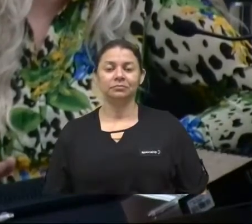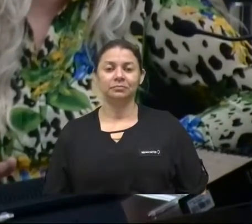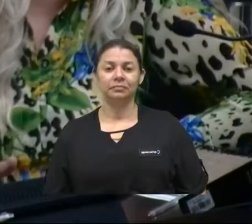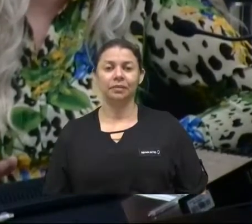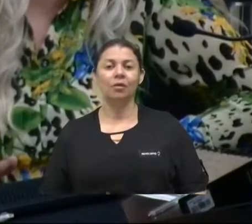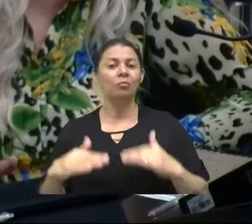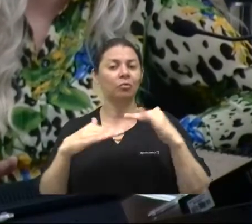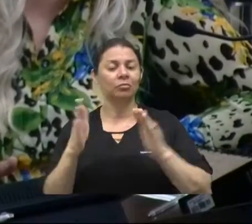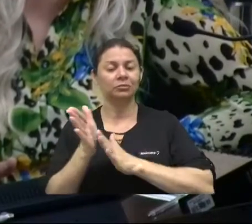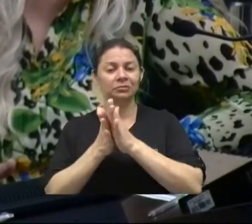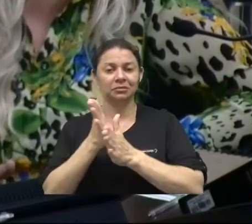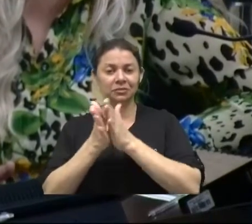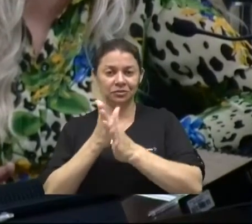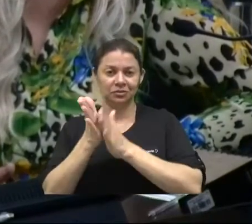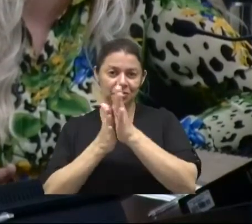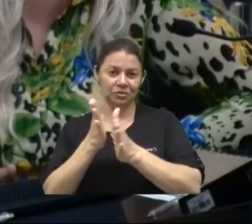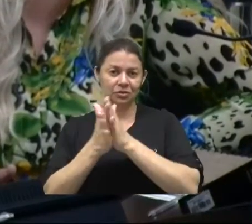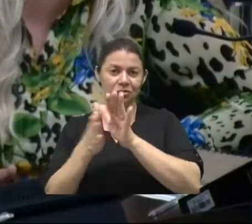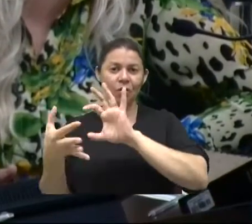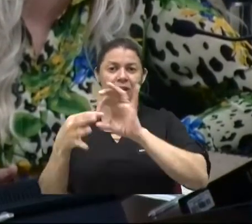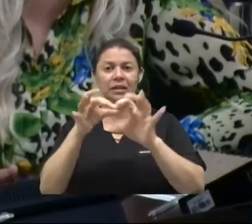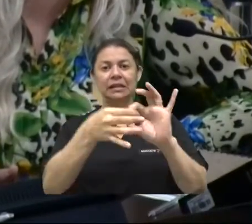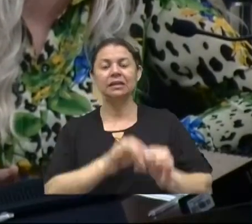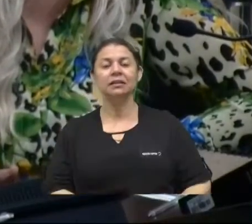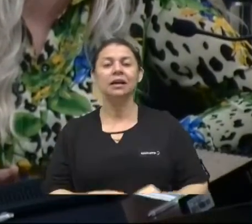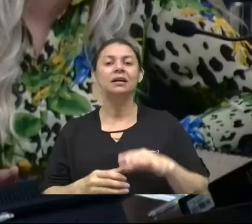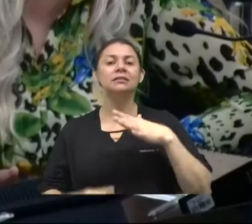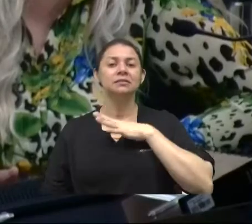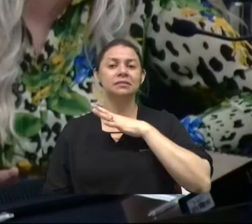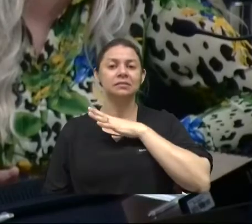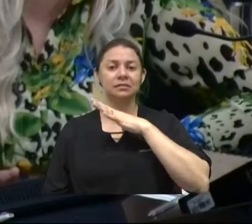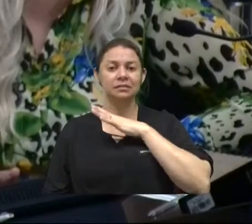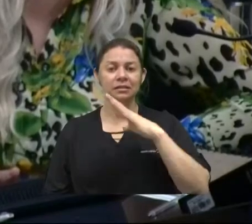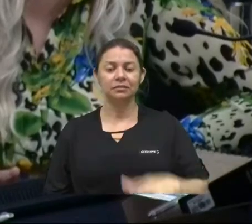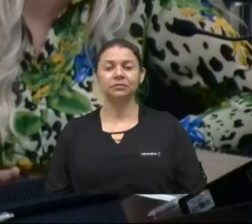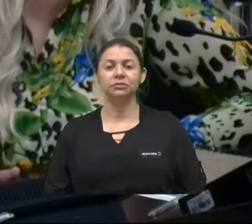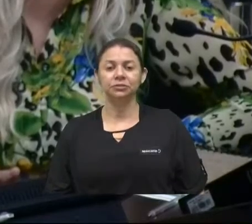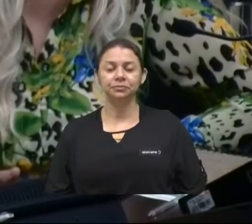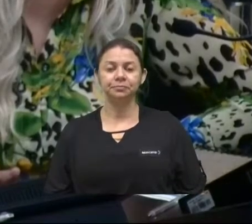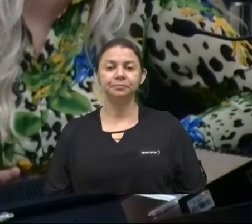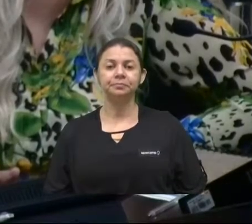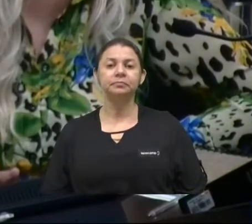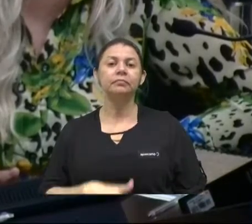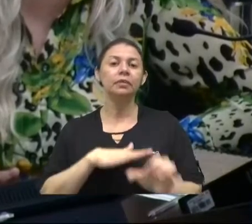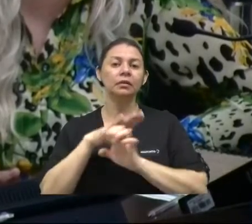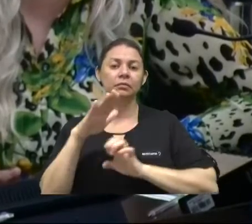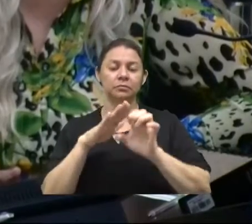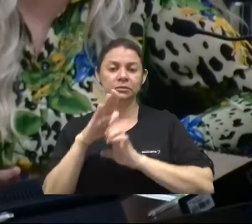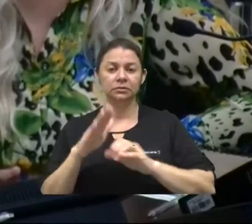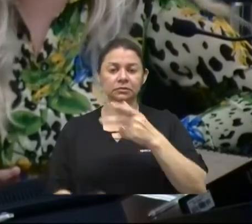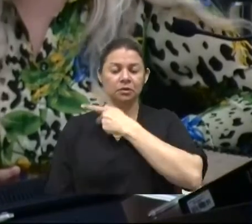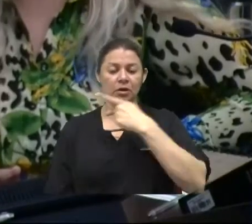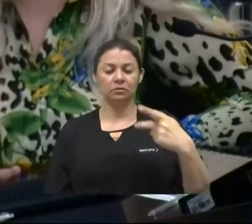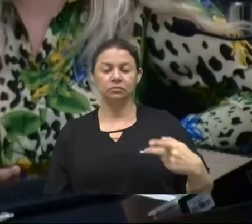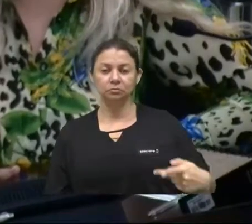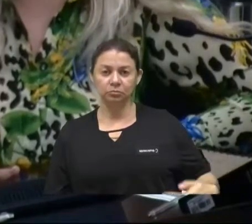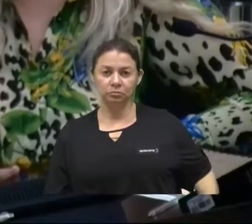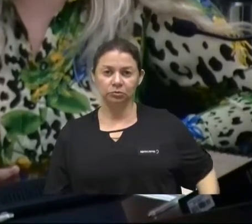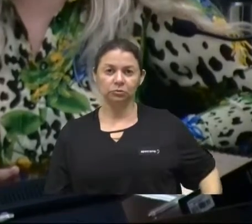do trem intercidades. A audiência pública foi realizada pela Comissão de Aviação e Transportes da Câmara. Além